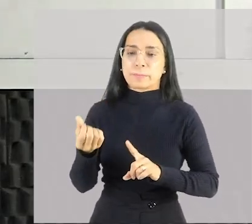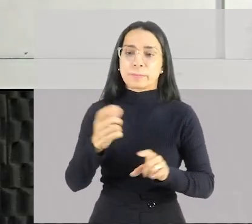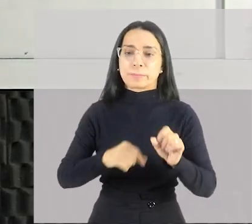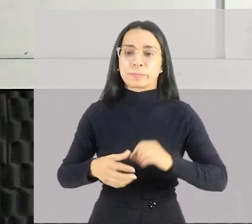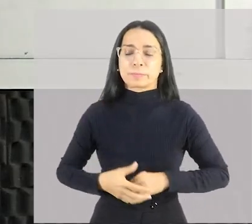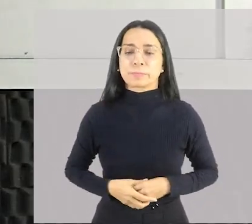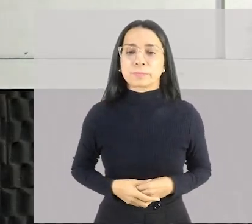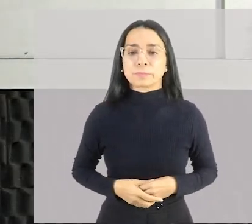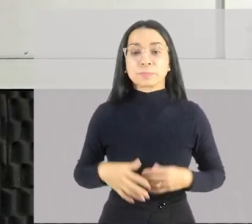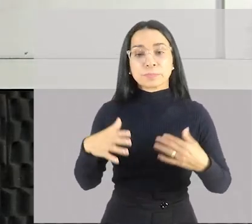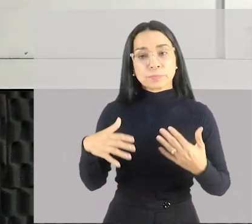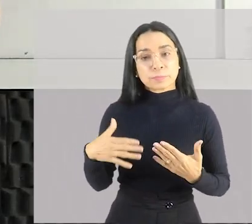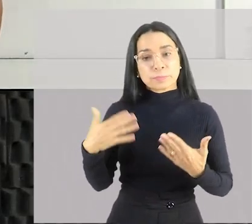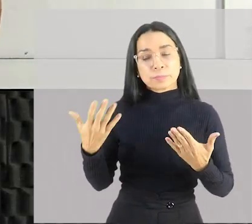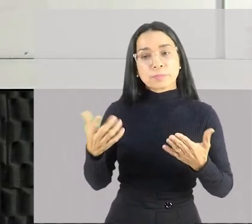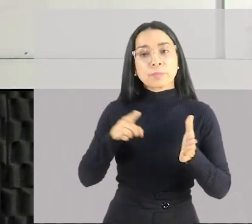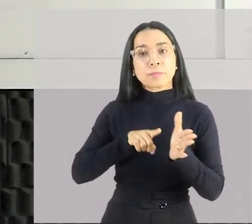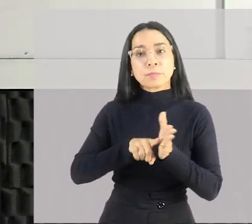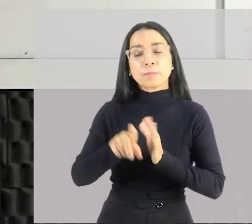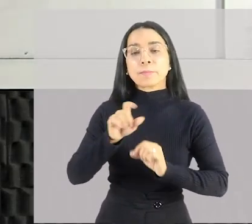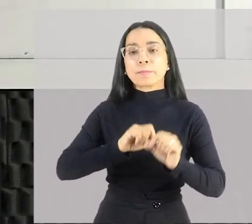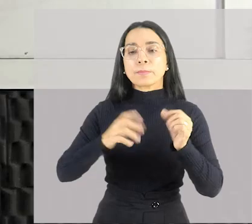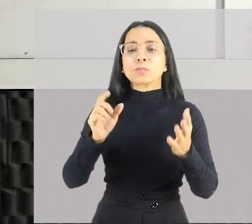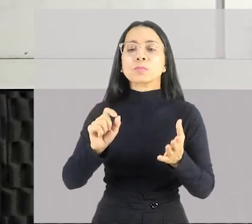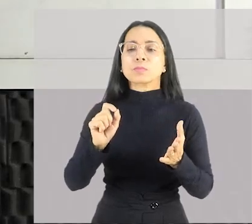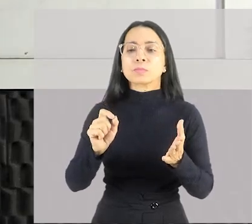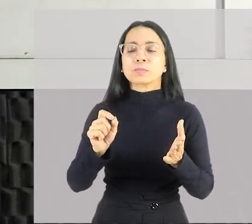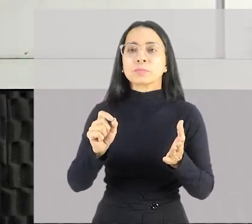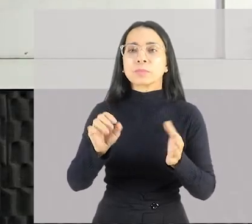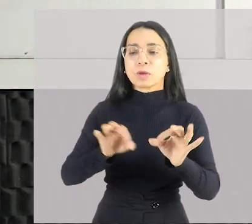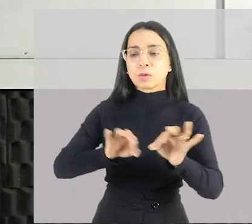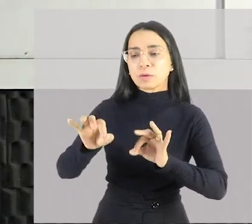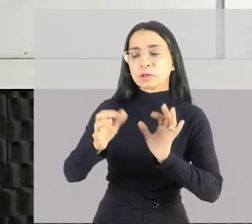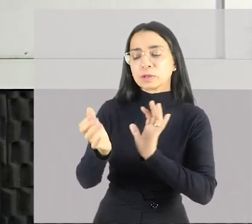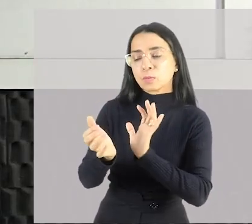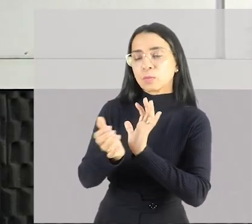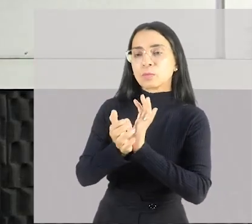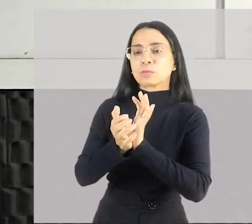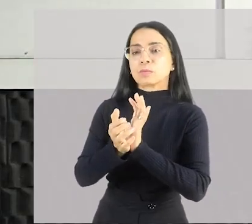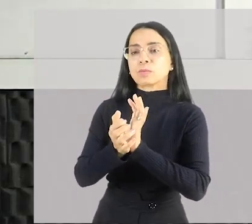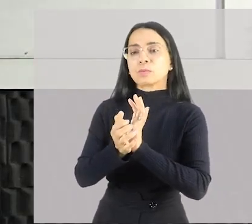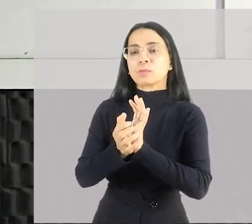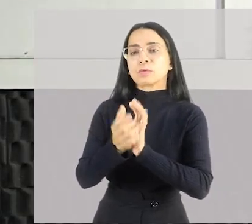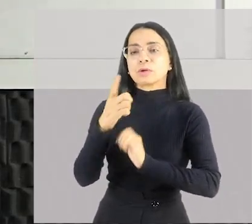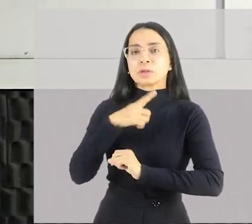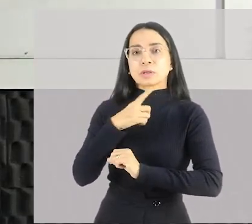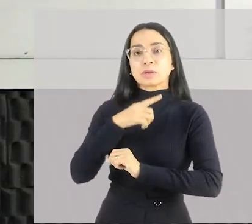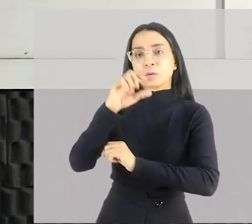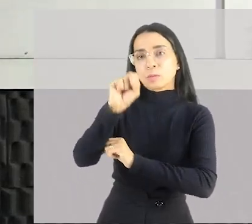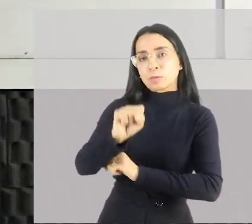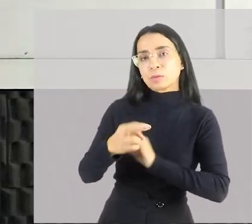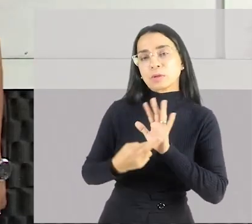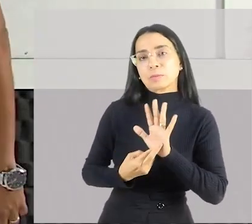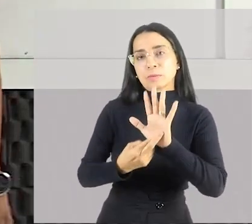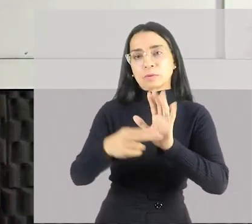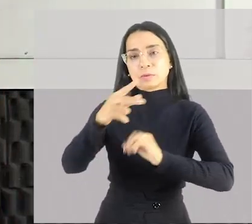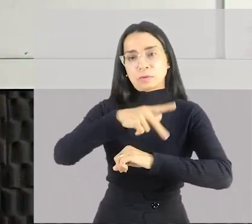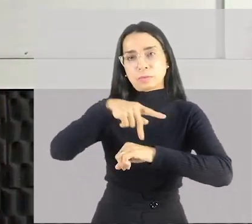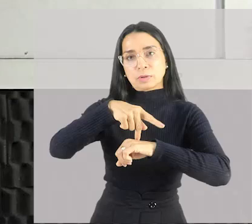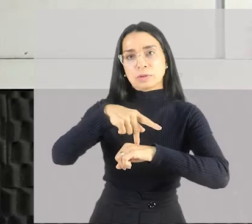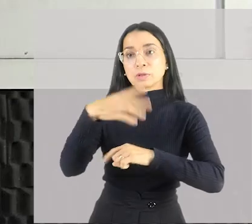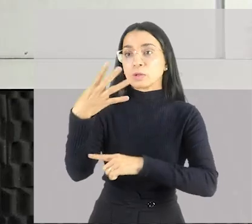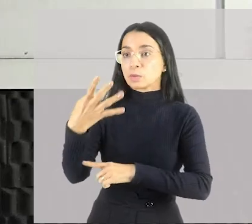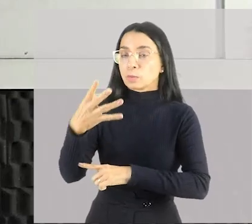questão então ele quer que ele quer formar uma comissão formado por oito representantes desses país onde